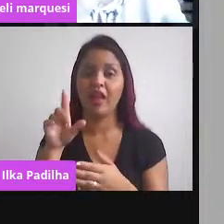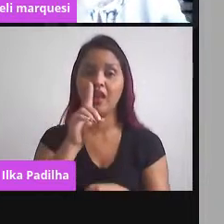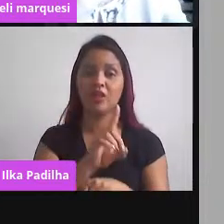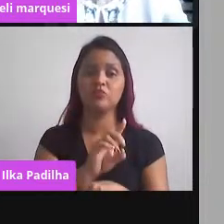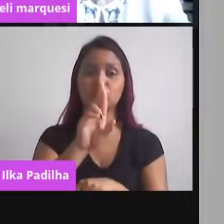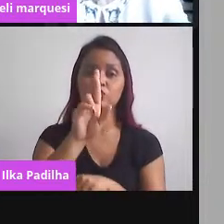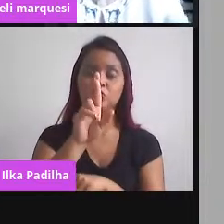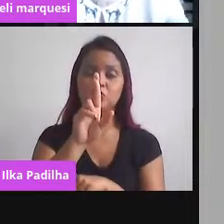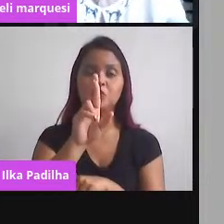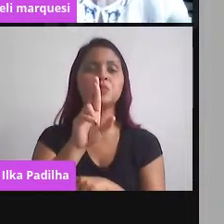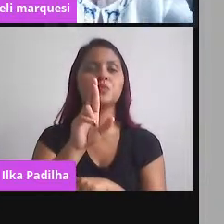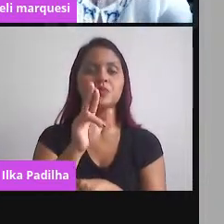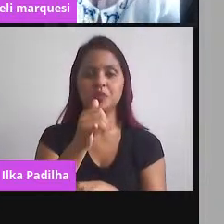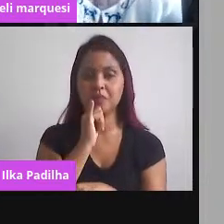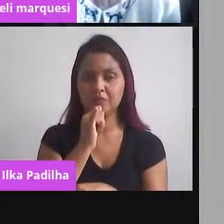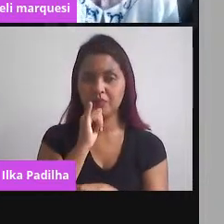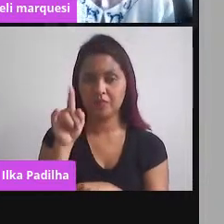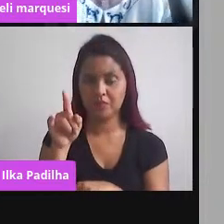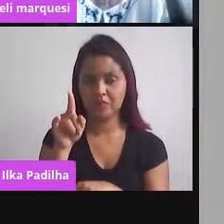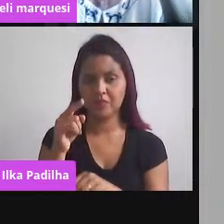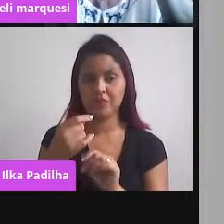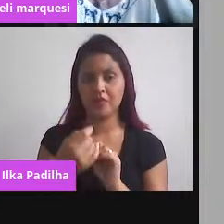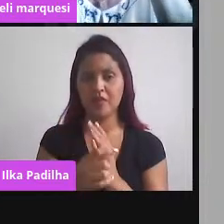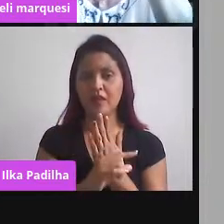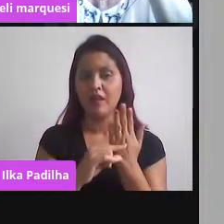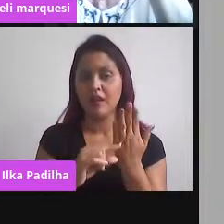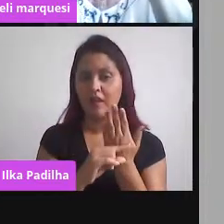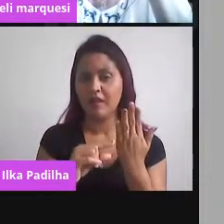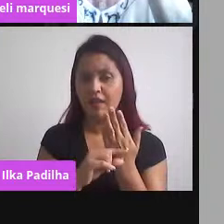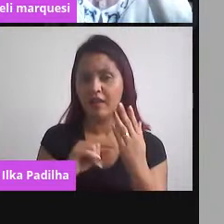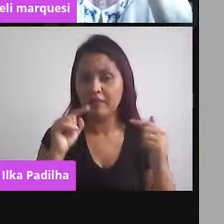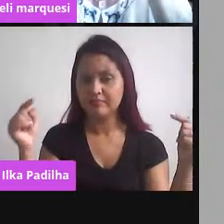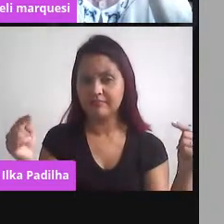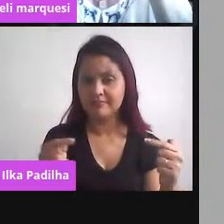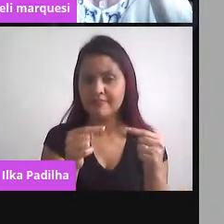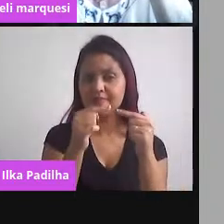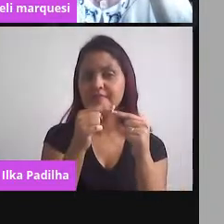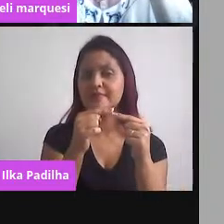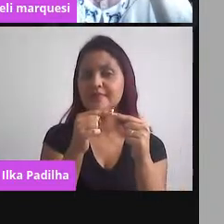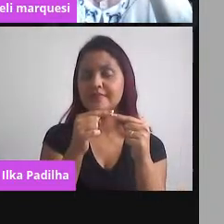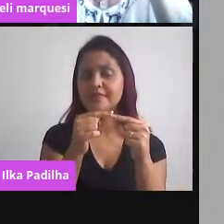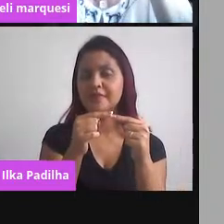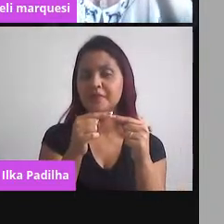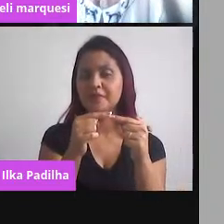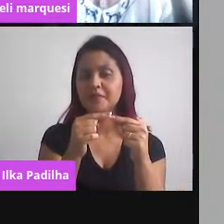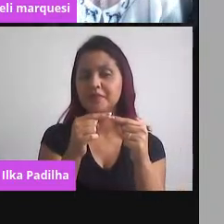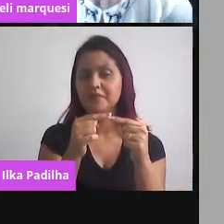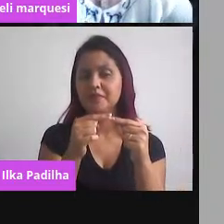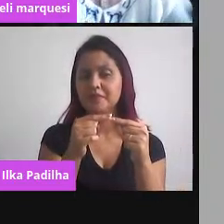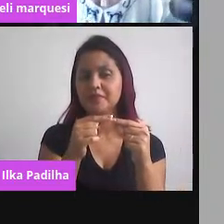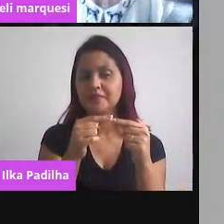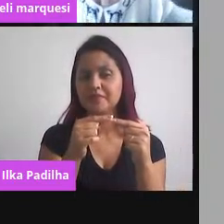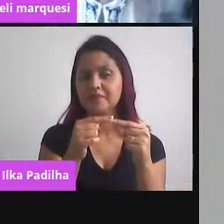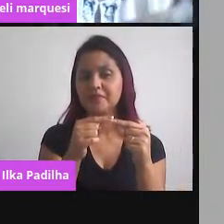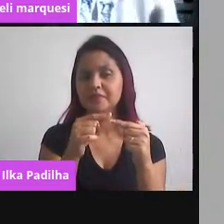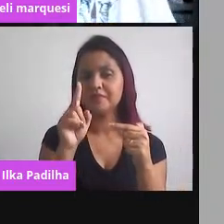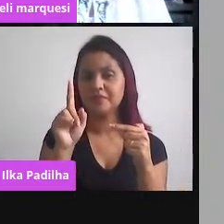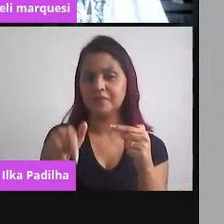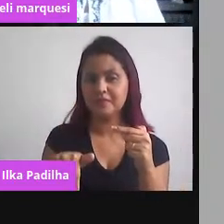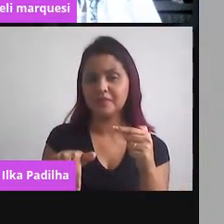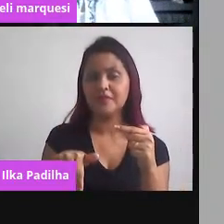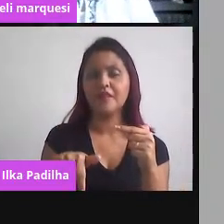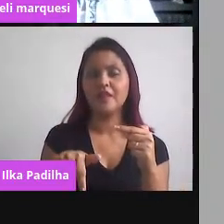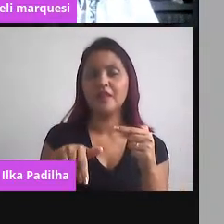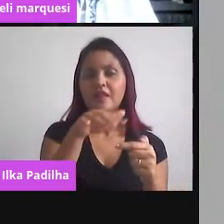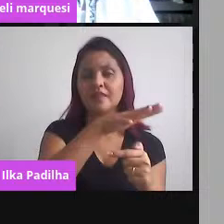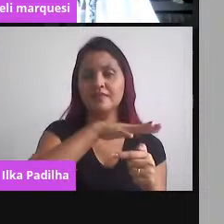que o autor estabeleceu uma interface entre realmente essas questões das